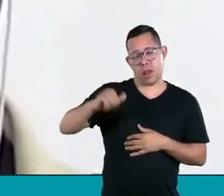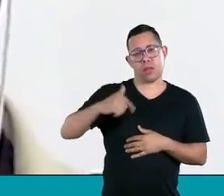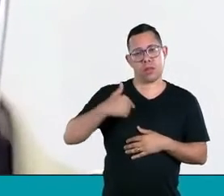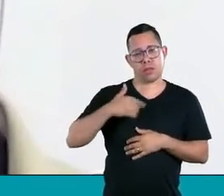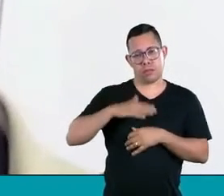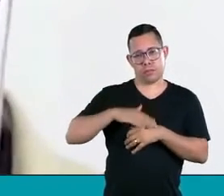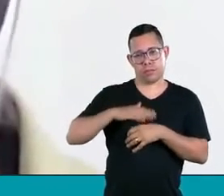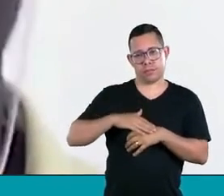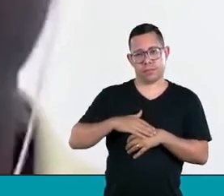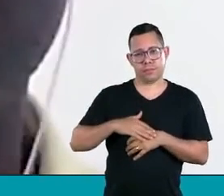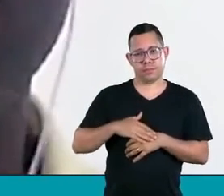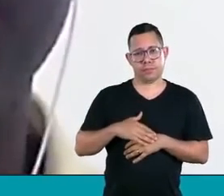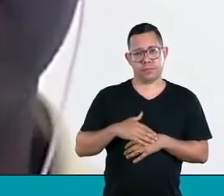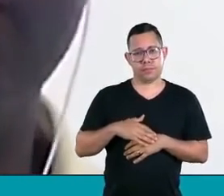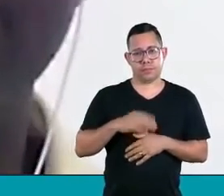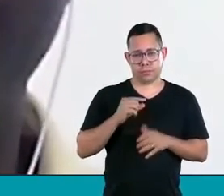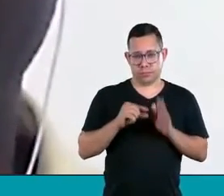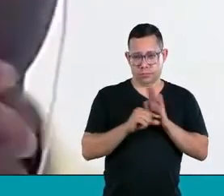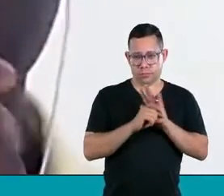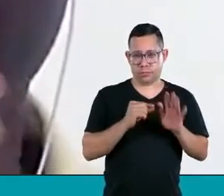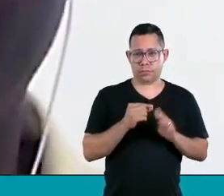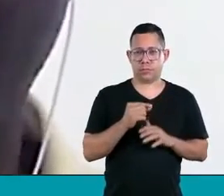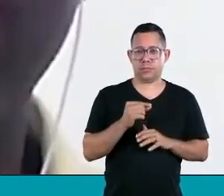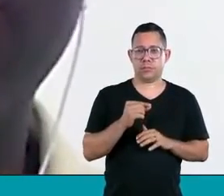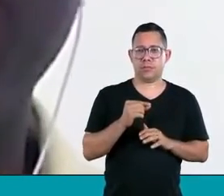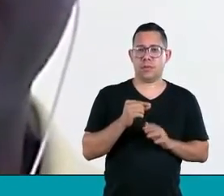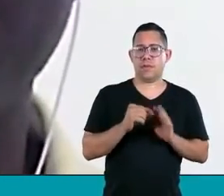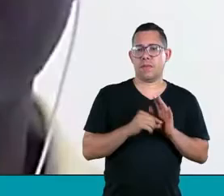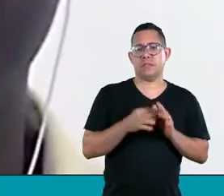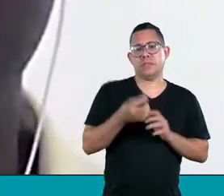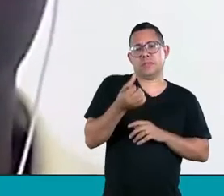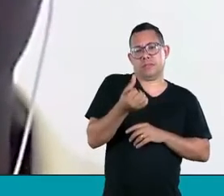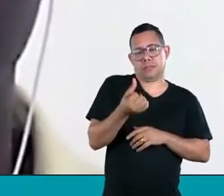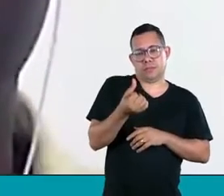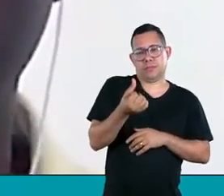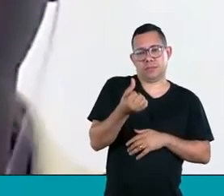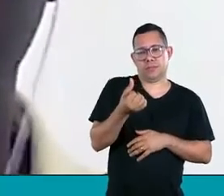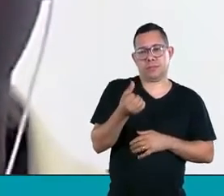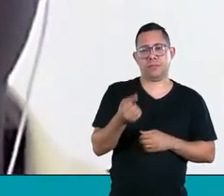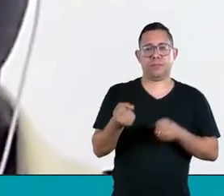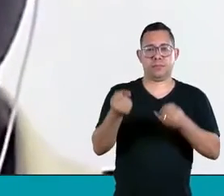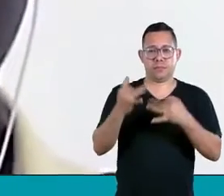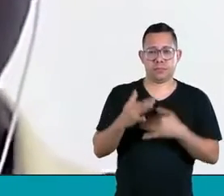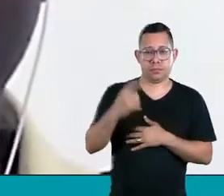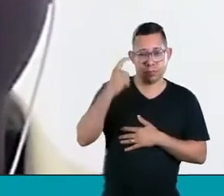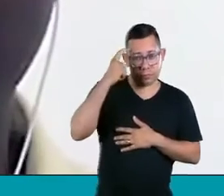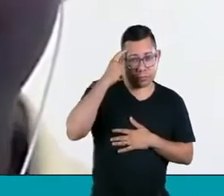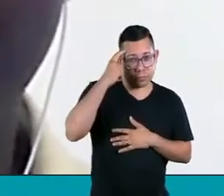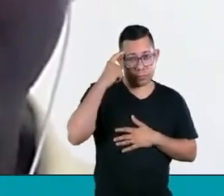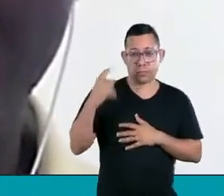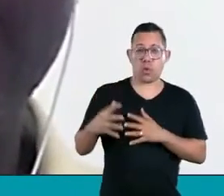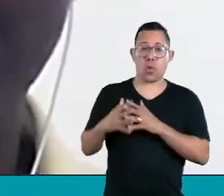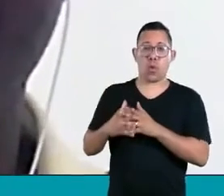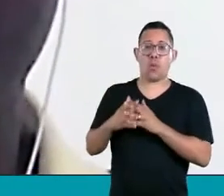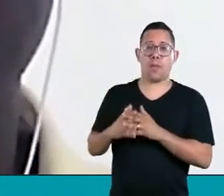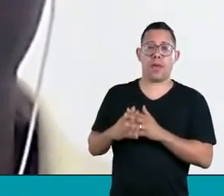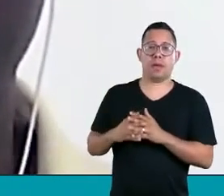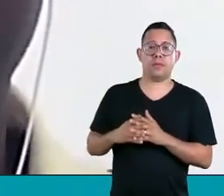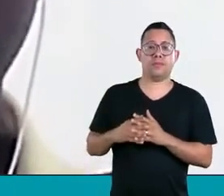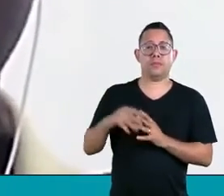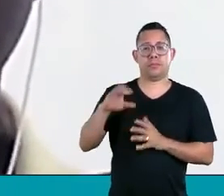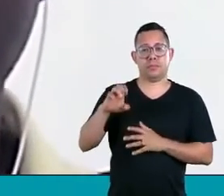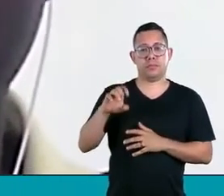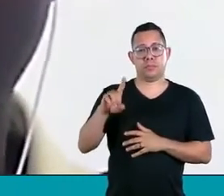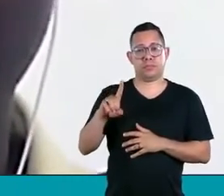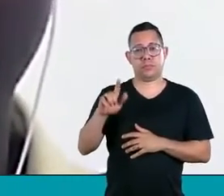Então, no item 6 do meu livro, eu falo sobre o pensamento complexo de Edgar Morin. E eu